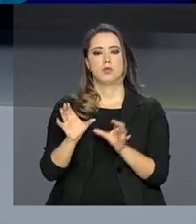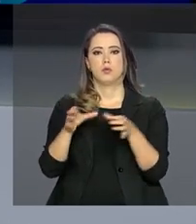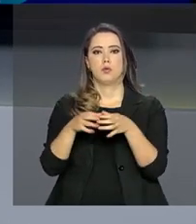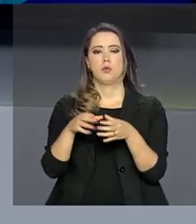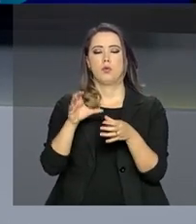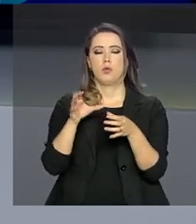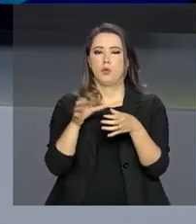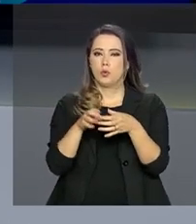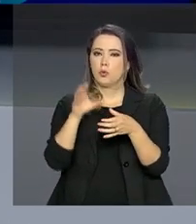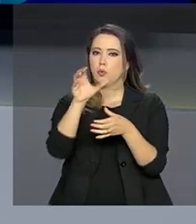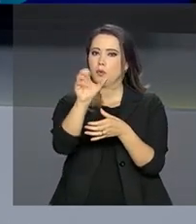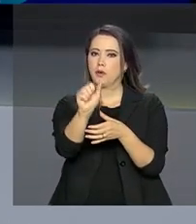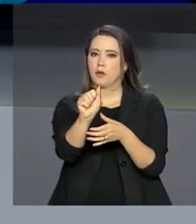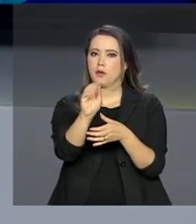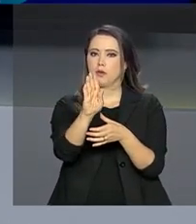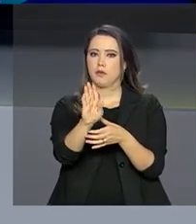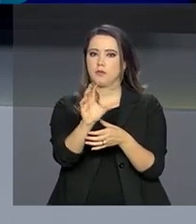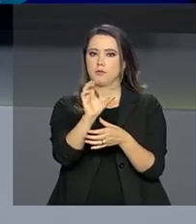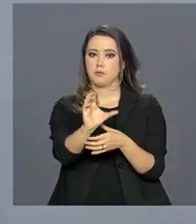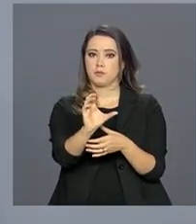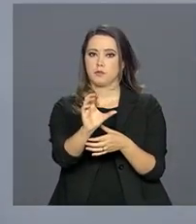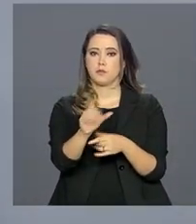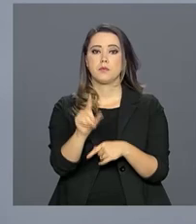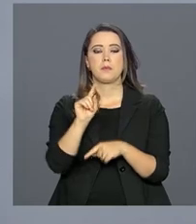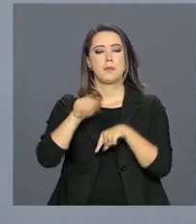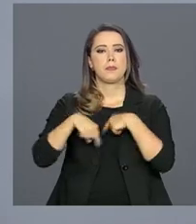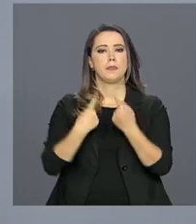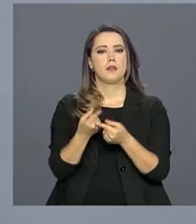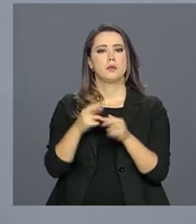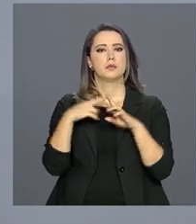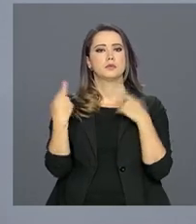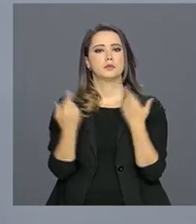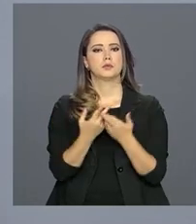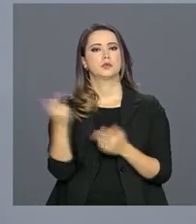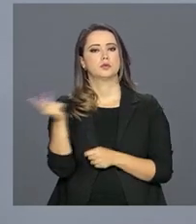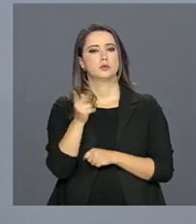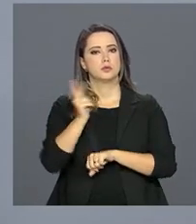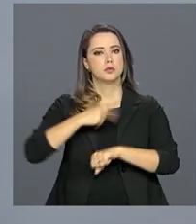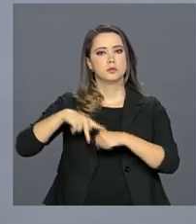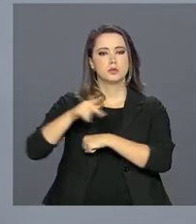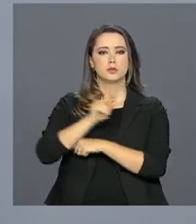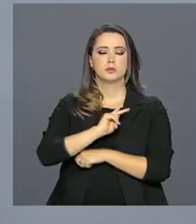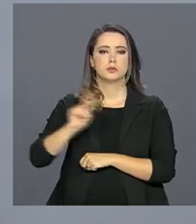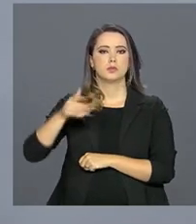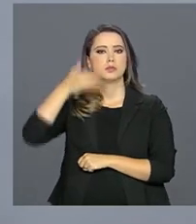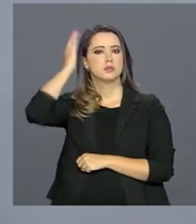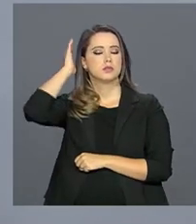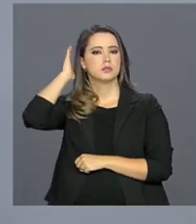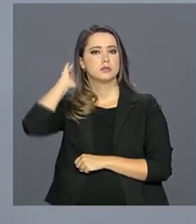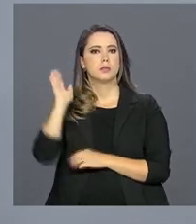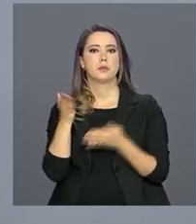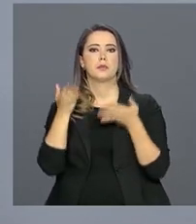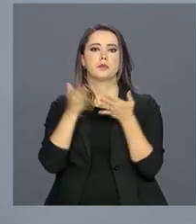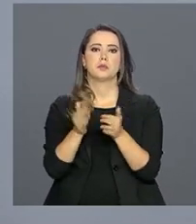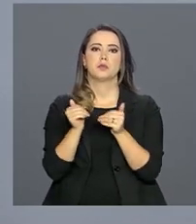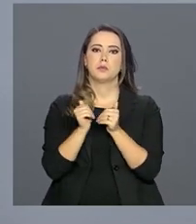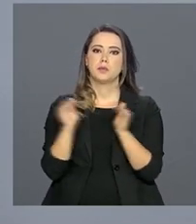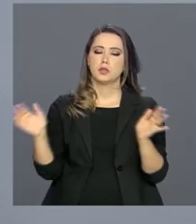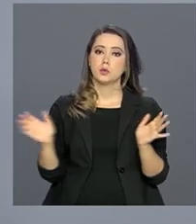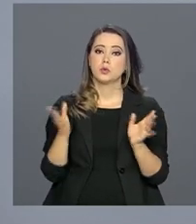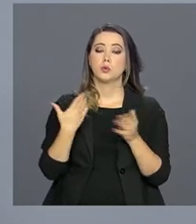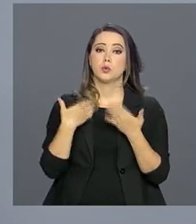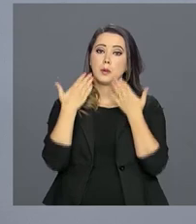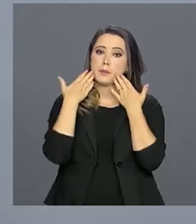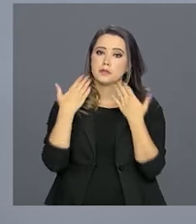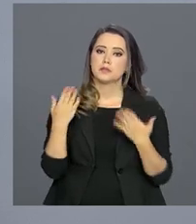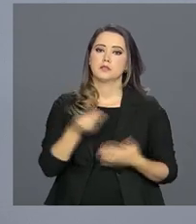de cooperação abc após essa reunião bilateral o presidente participou da abertura da cúpula transmitido ao